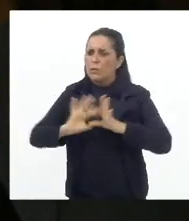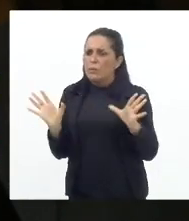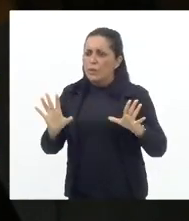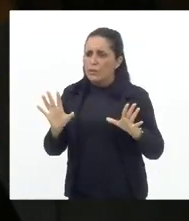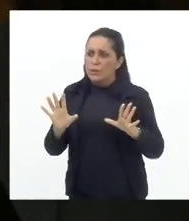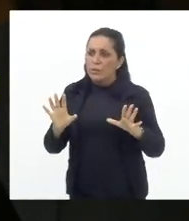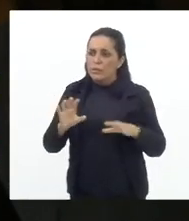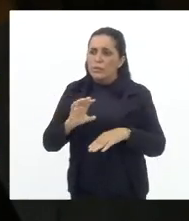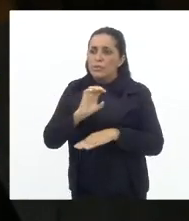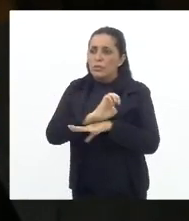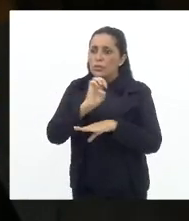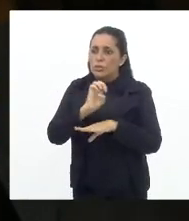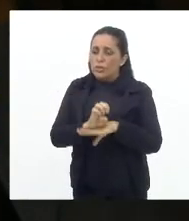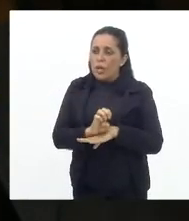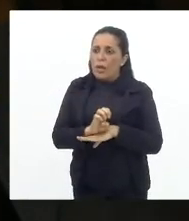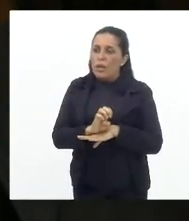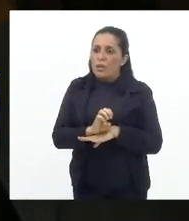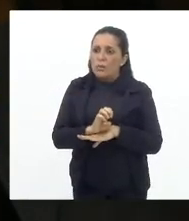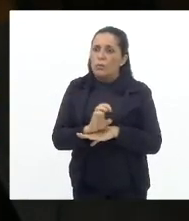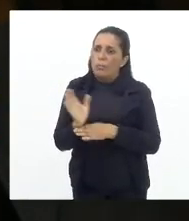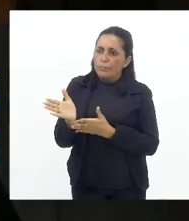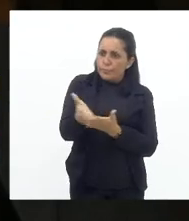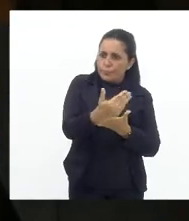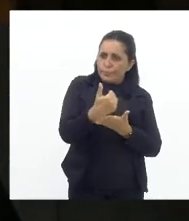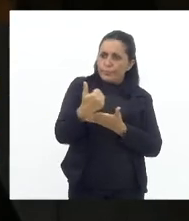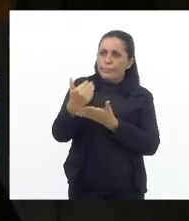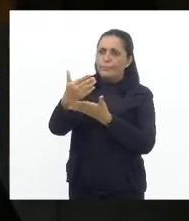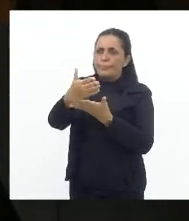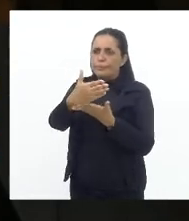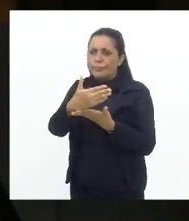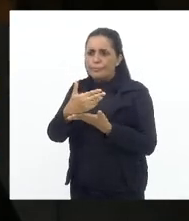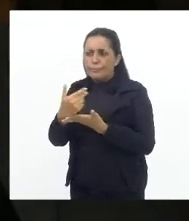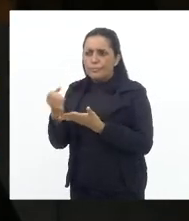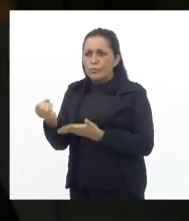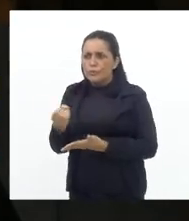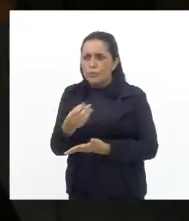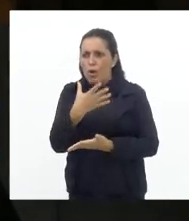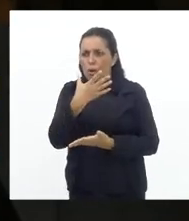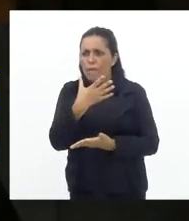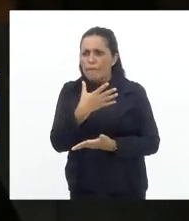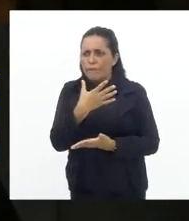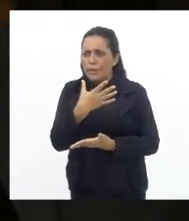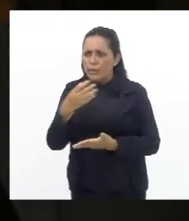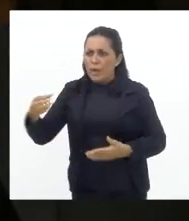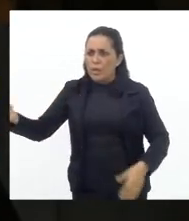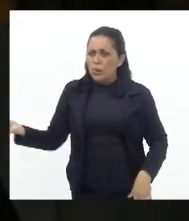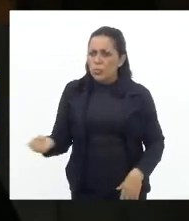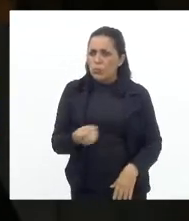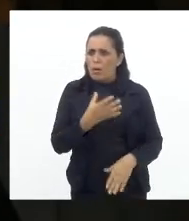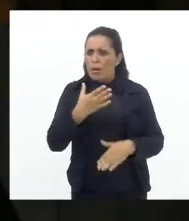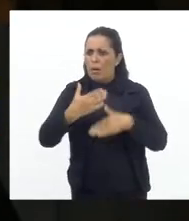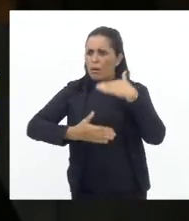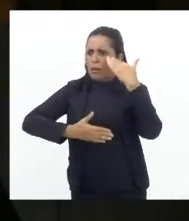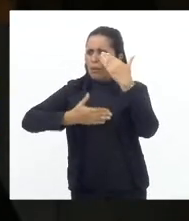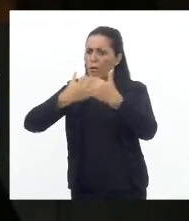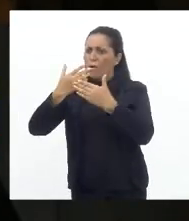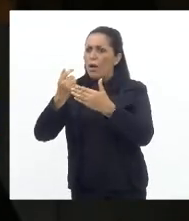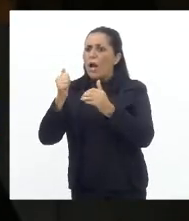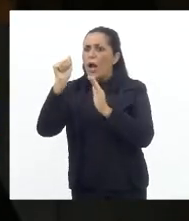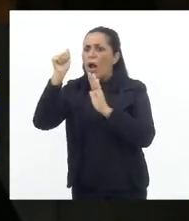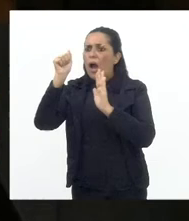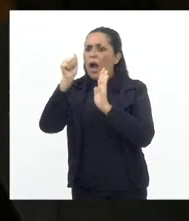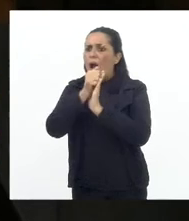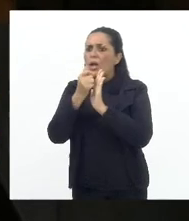estado Gere receitas novas duradouras diversificando as suas atividades econômicas potencializando